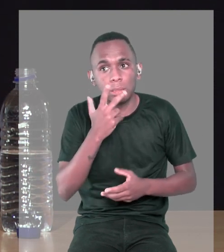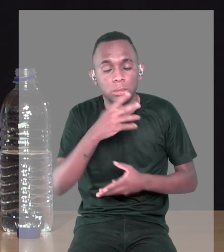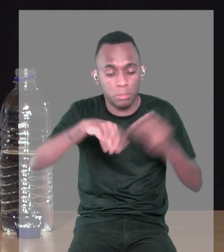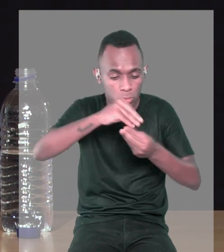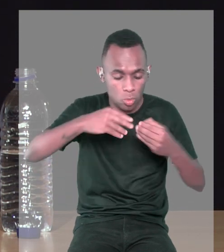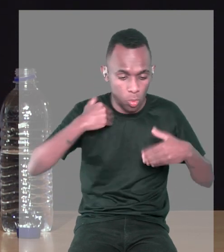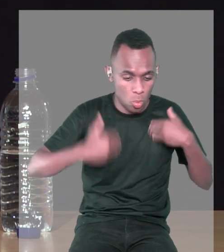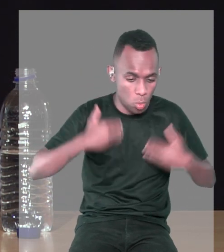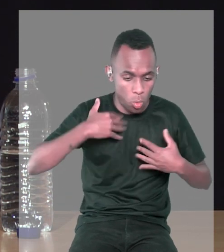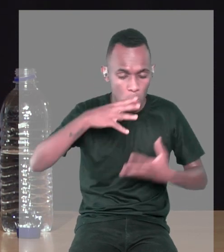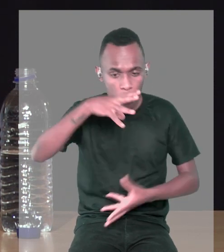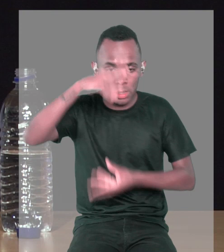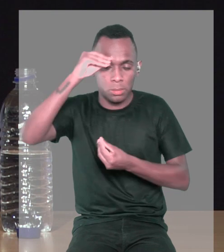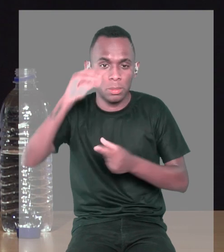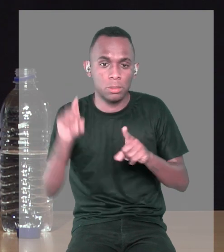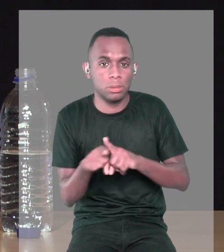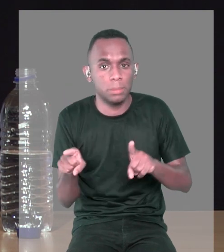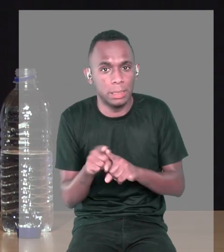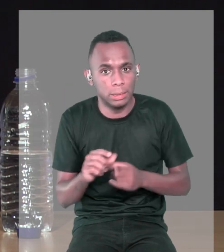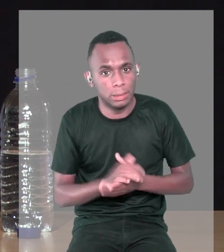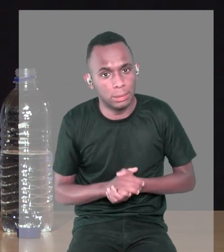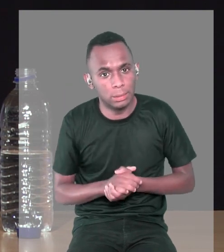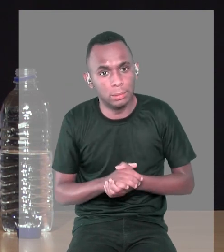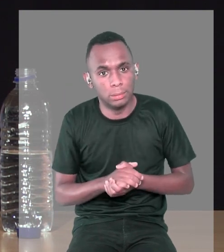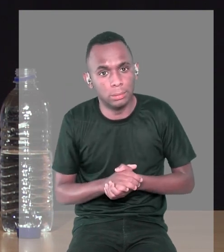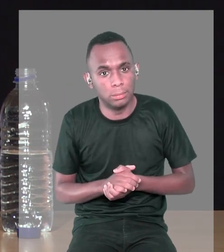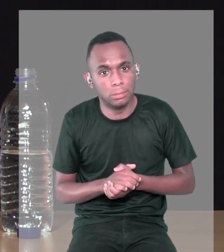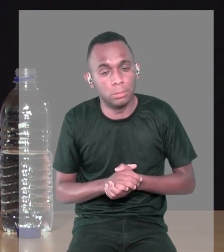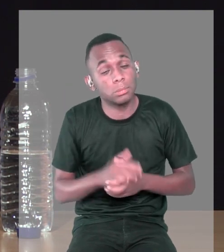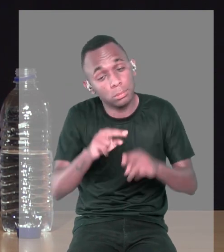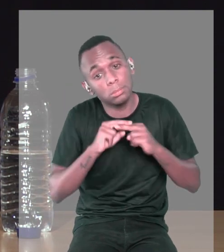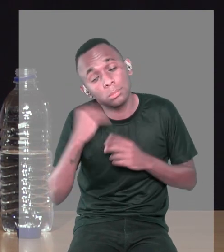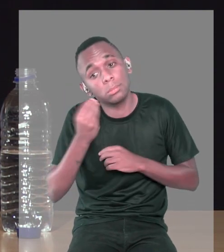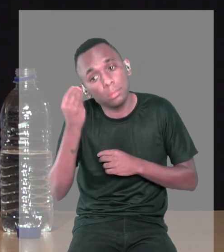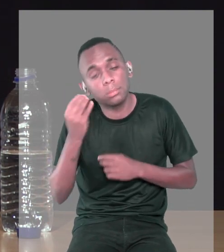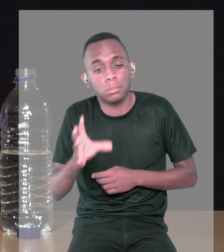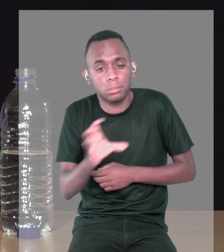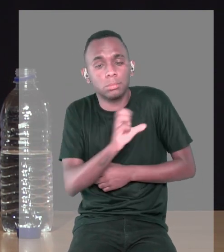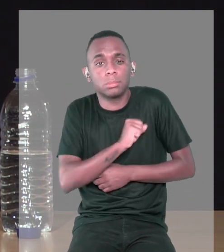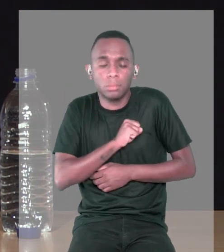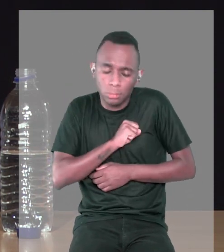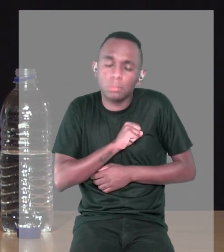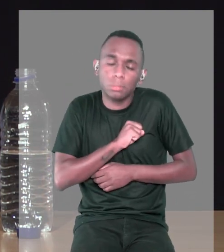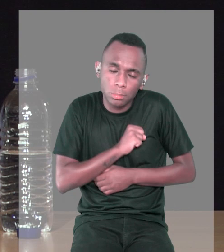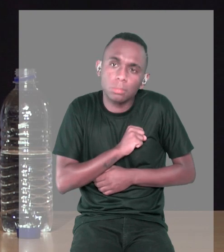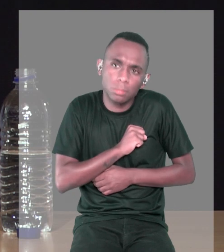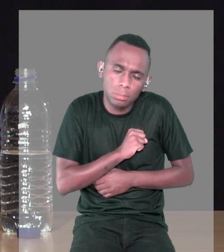Por isso a experiência do amor é tão avassaladora, inclusive. Ela junta o que tantas vezes a gente acha que dá para separar.